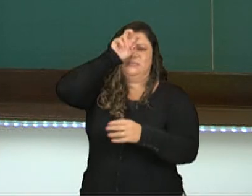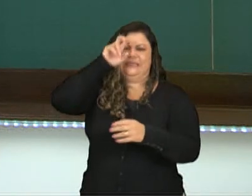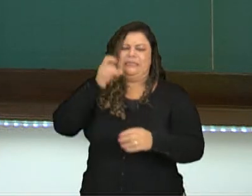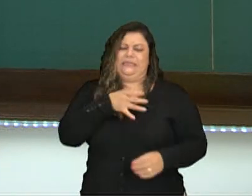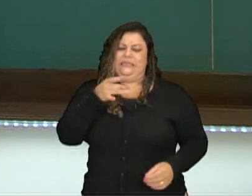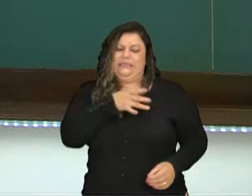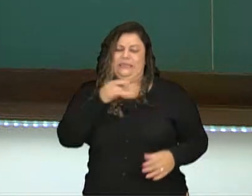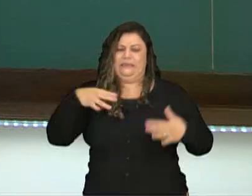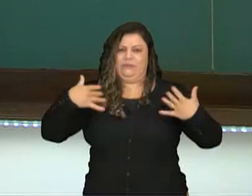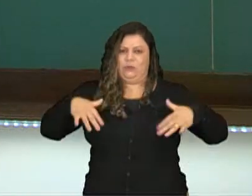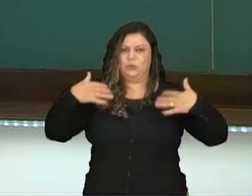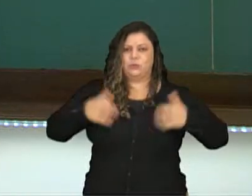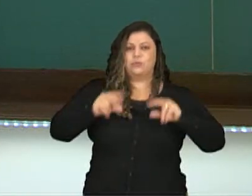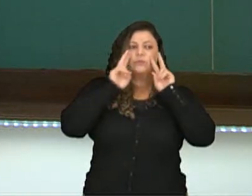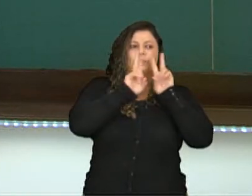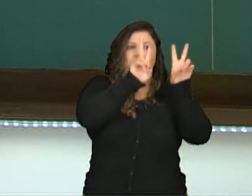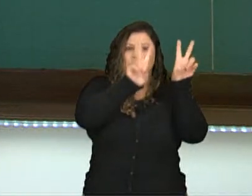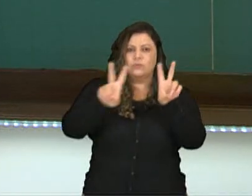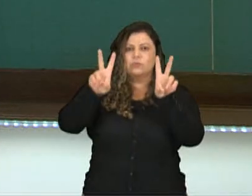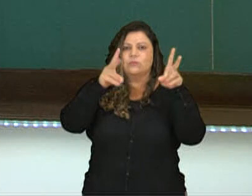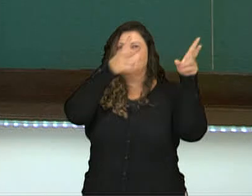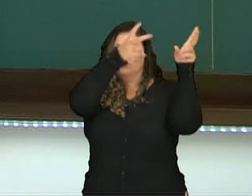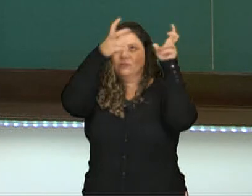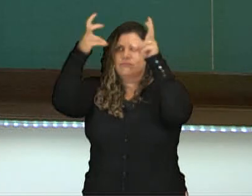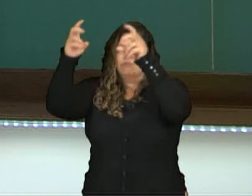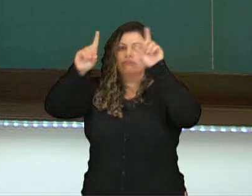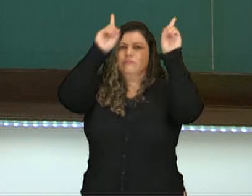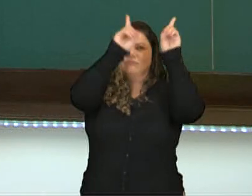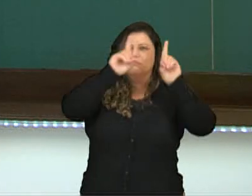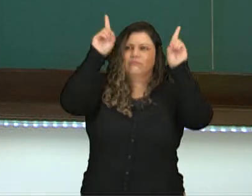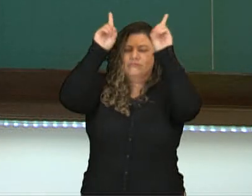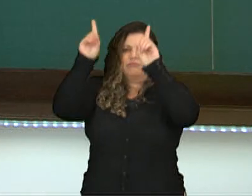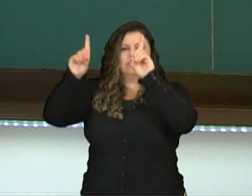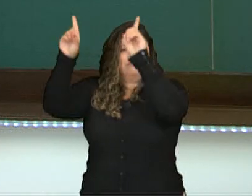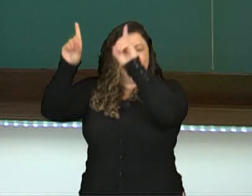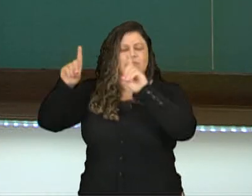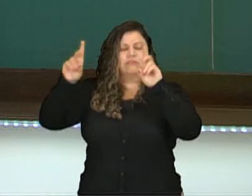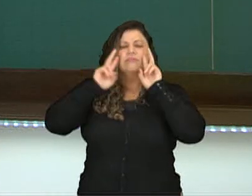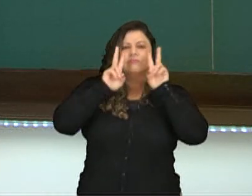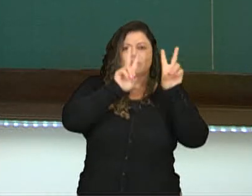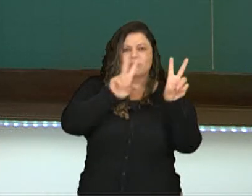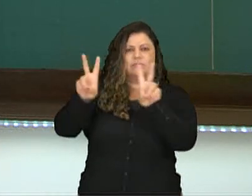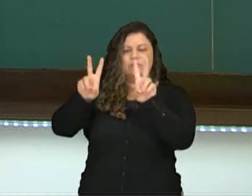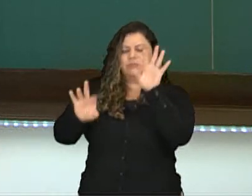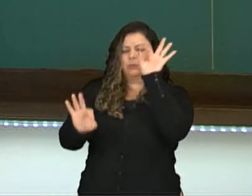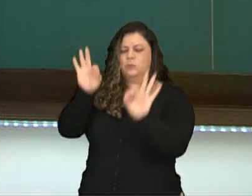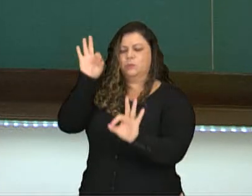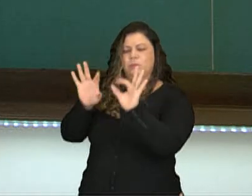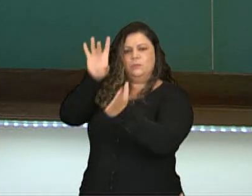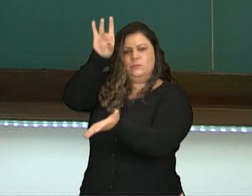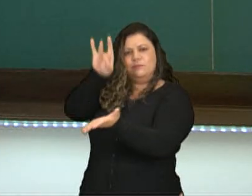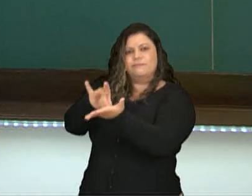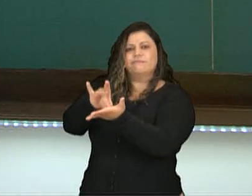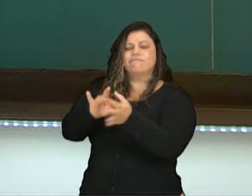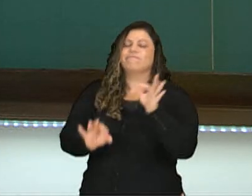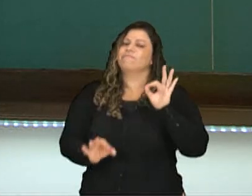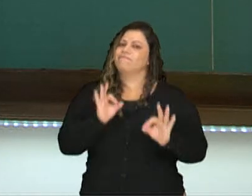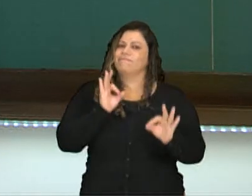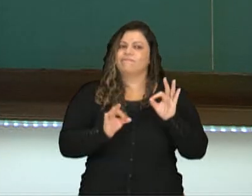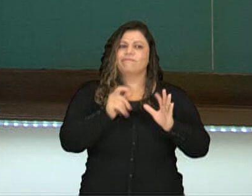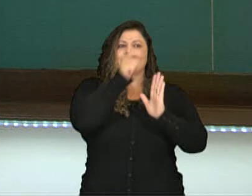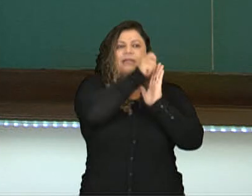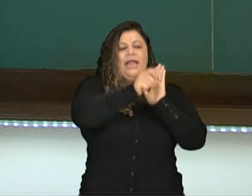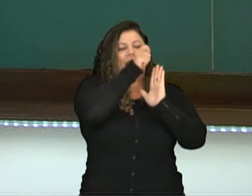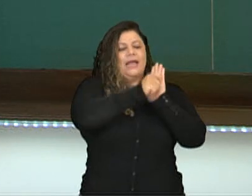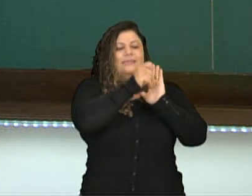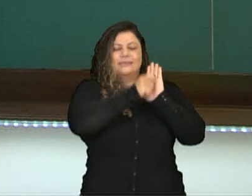As testemunhas, né, que estão legitimando o julgamento, a escrita